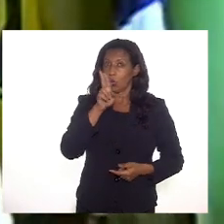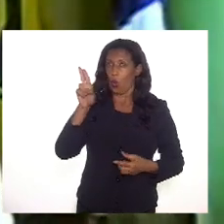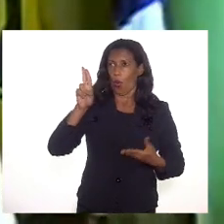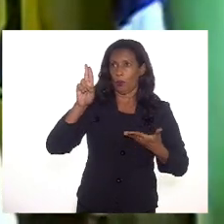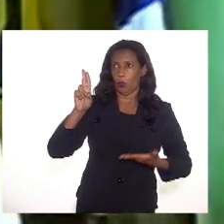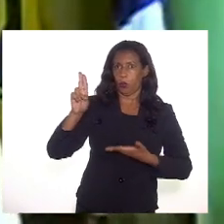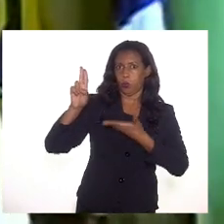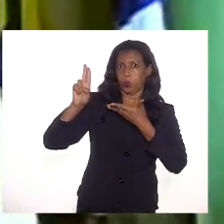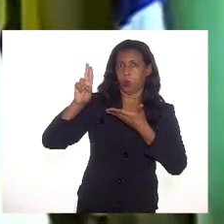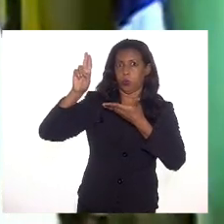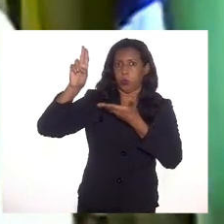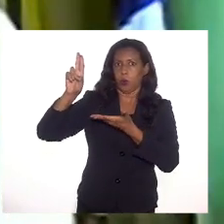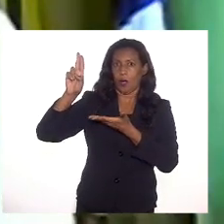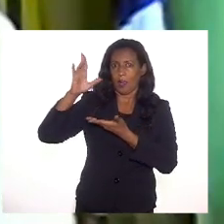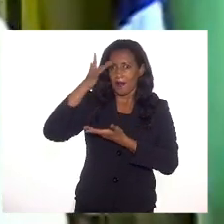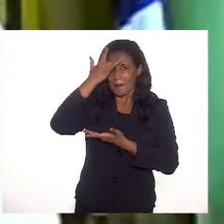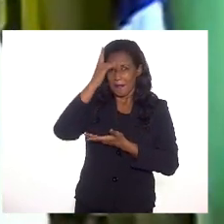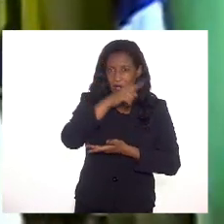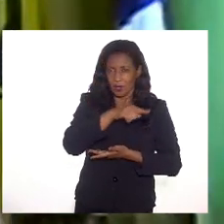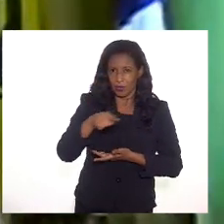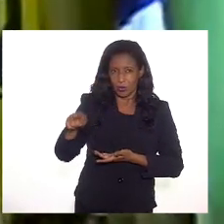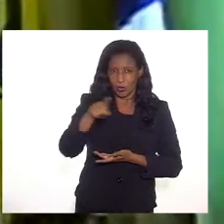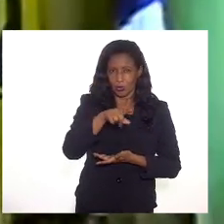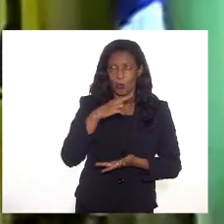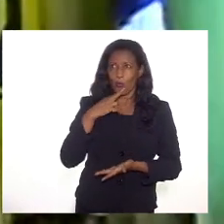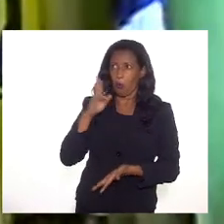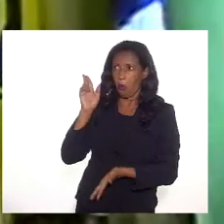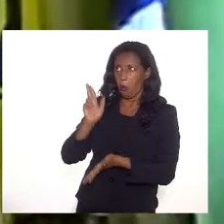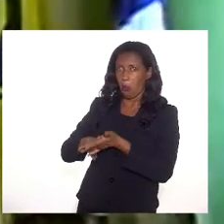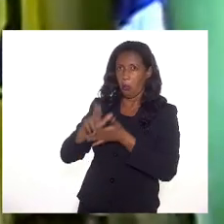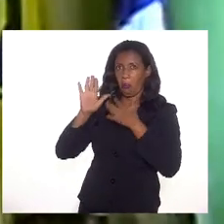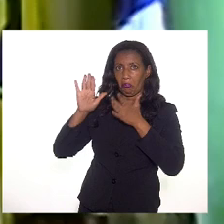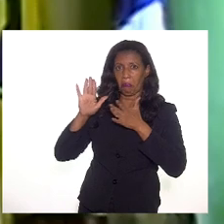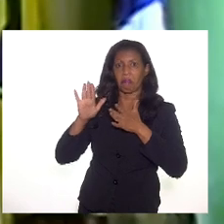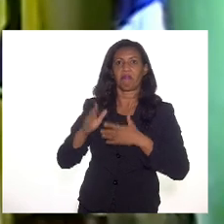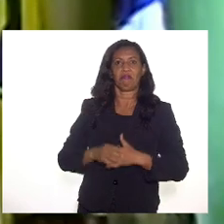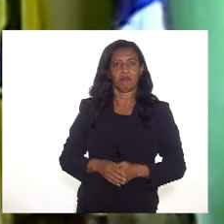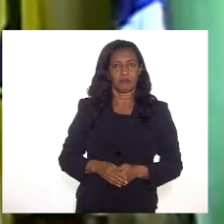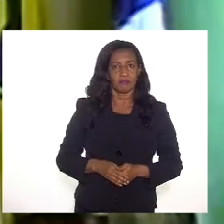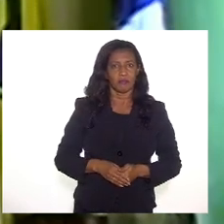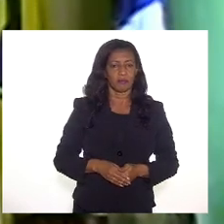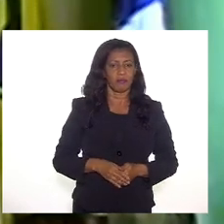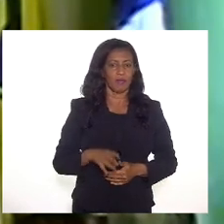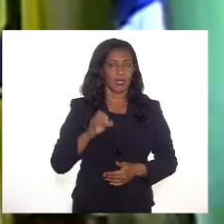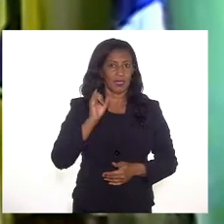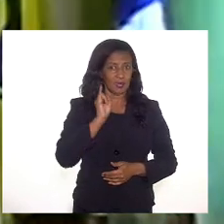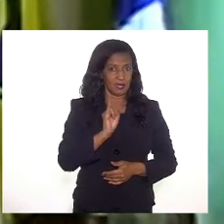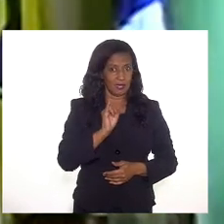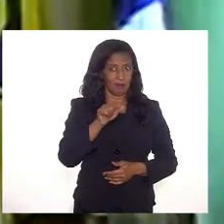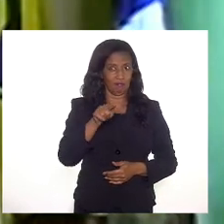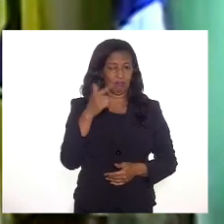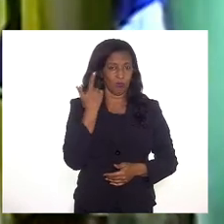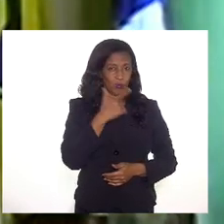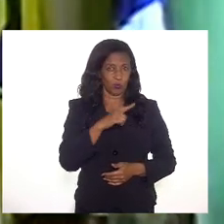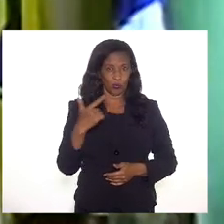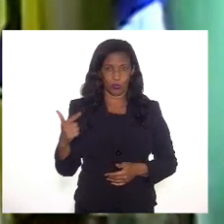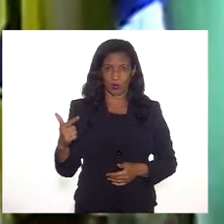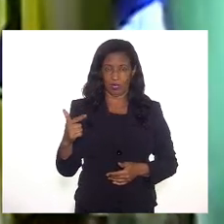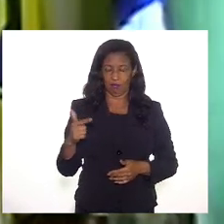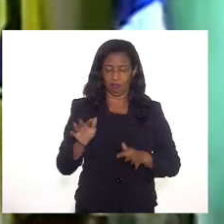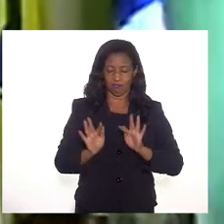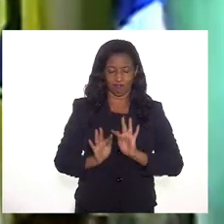para que a população reconheça e o reconduza. Se ele não tiver a